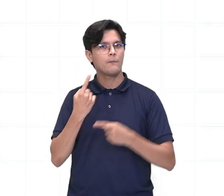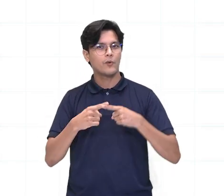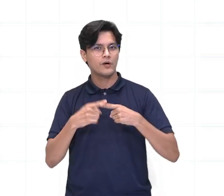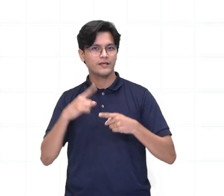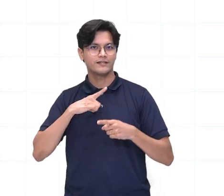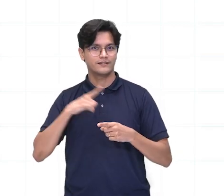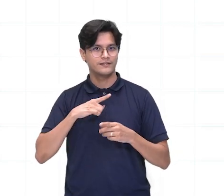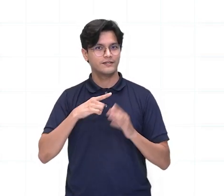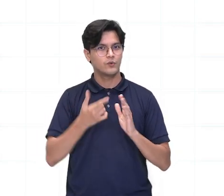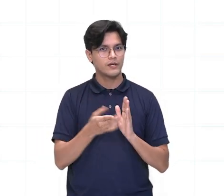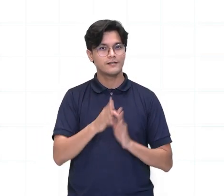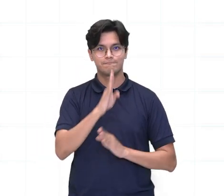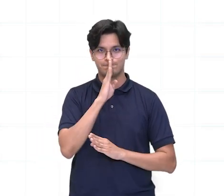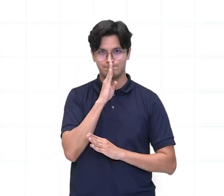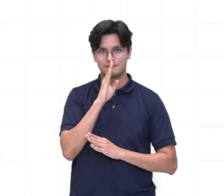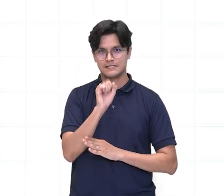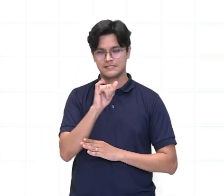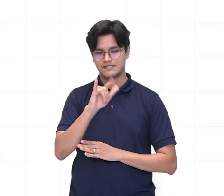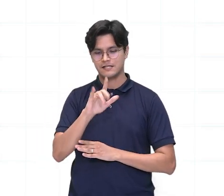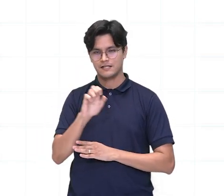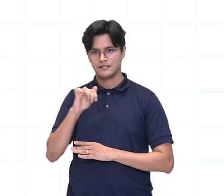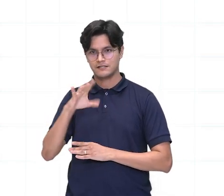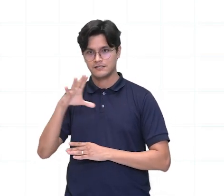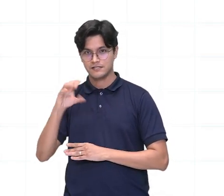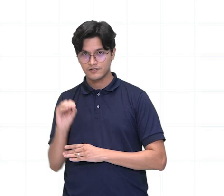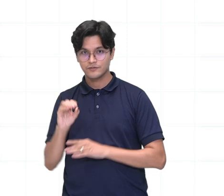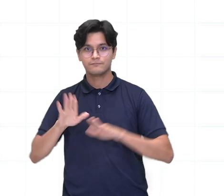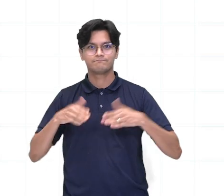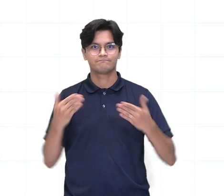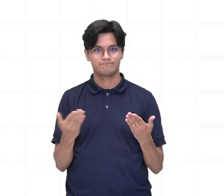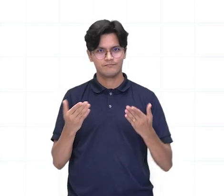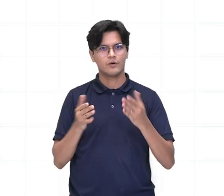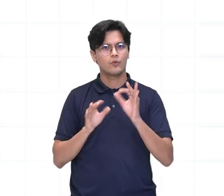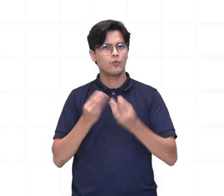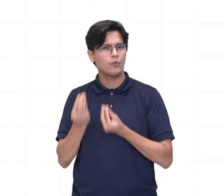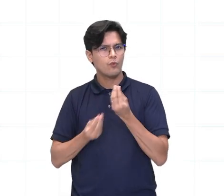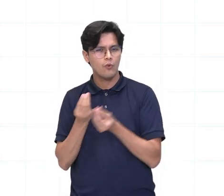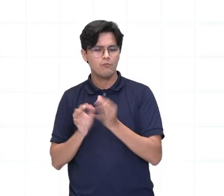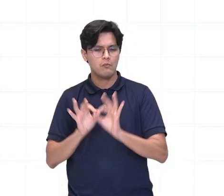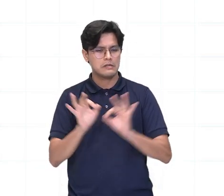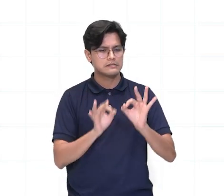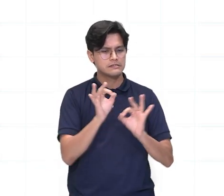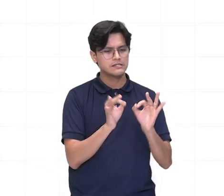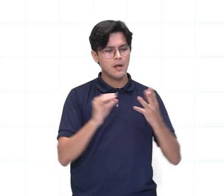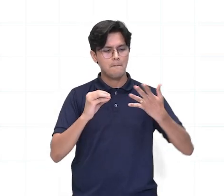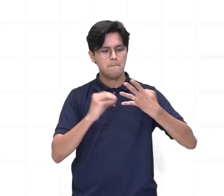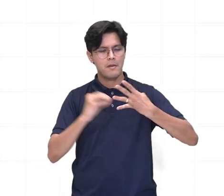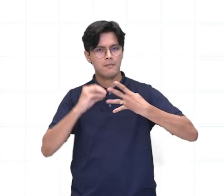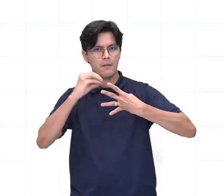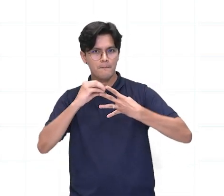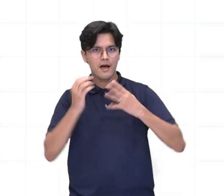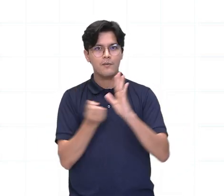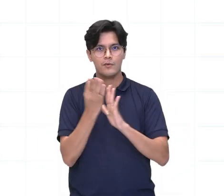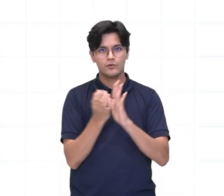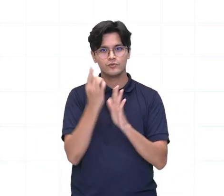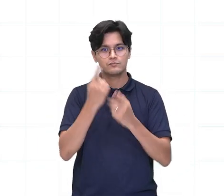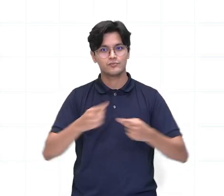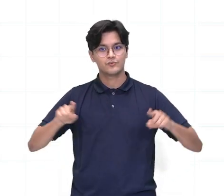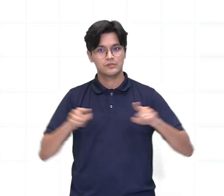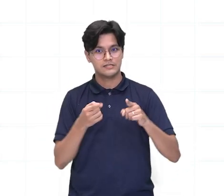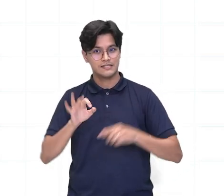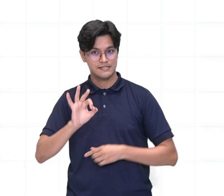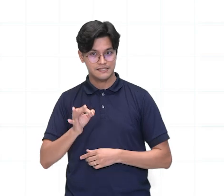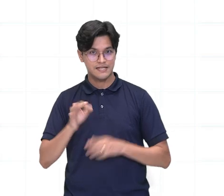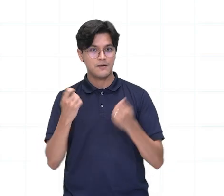de música é uma organização de sons e silêncio. Então, para que haja música, tem que ter